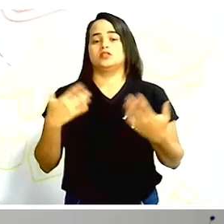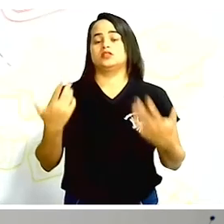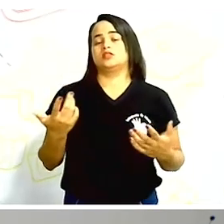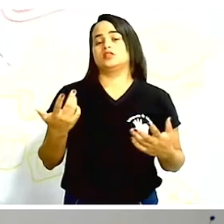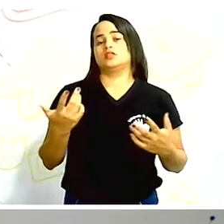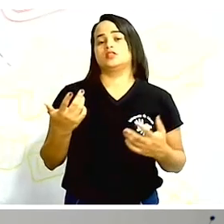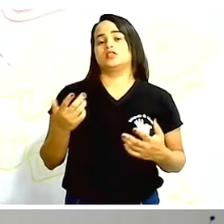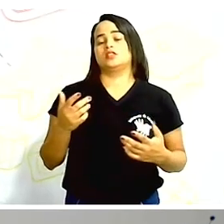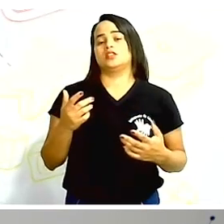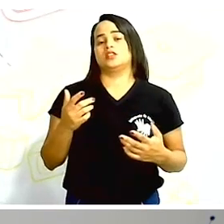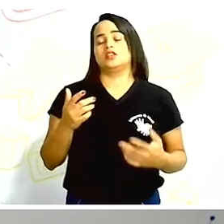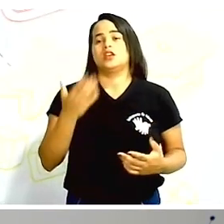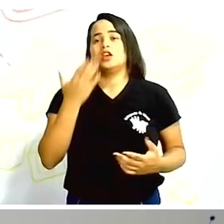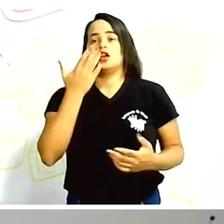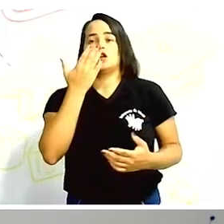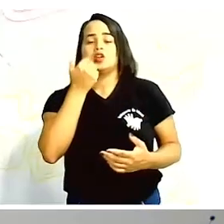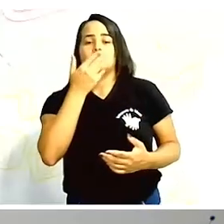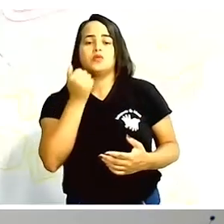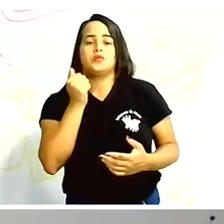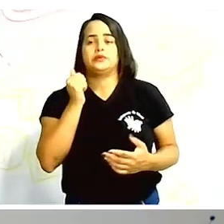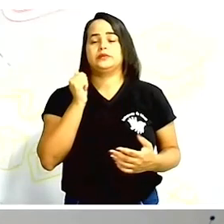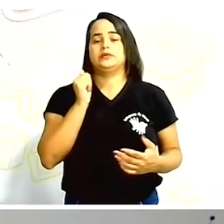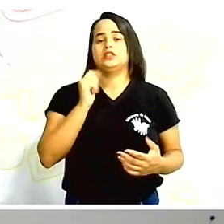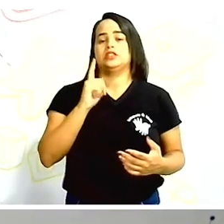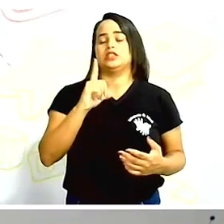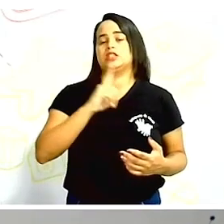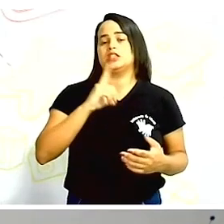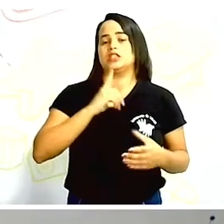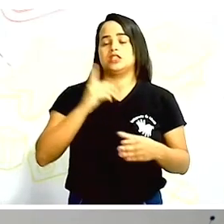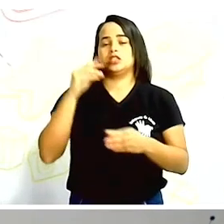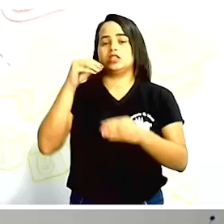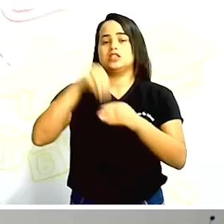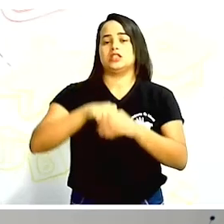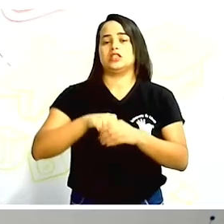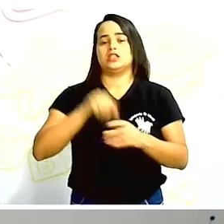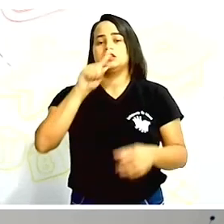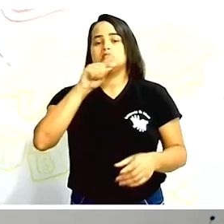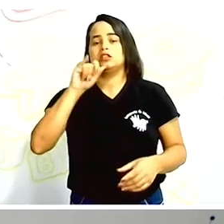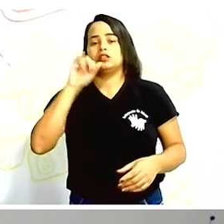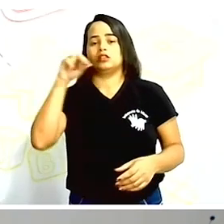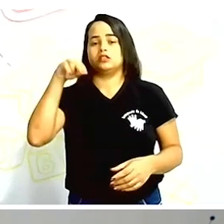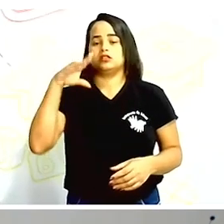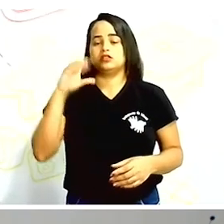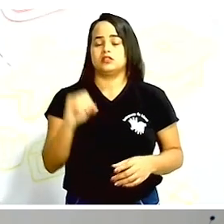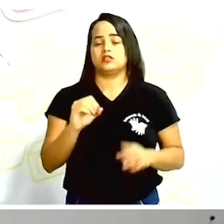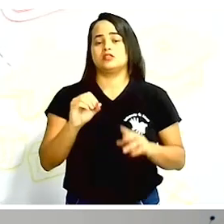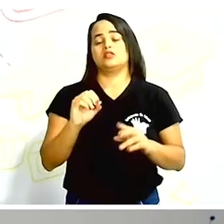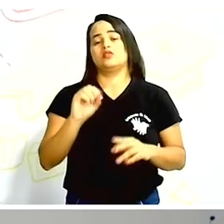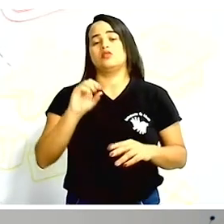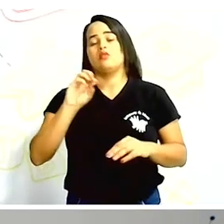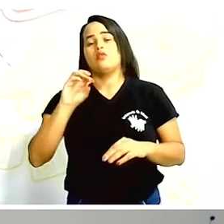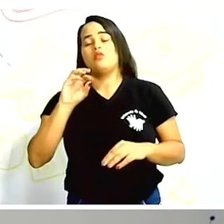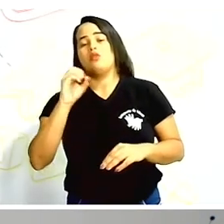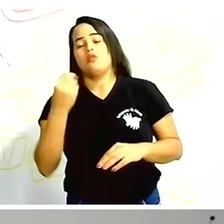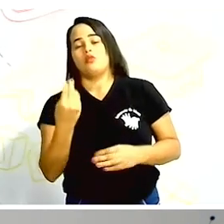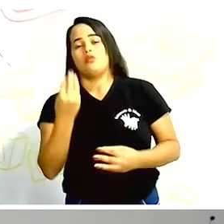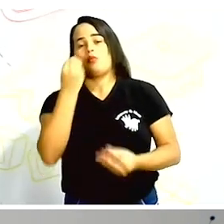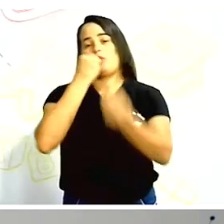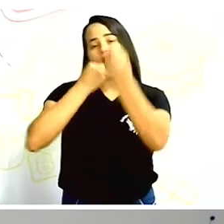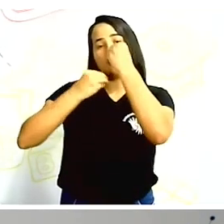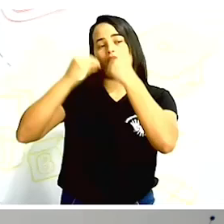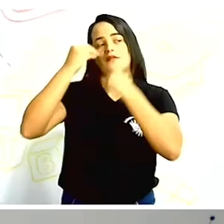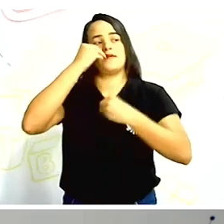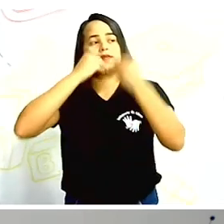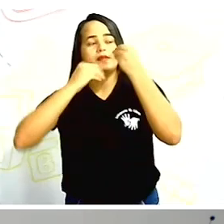como é o caso de camarão, frango, peixe. Alimentos ricos também em vitamina D, que também é carnes, frutos do